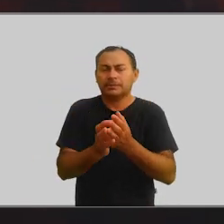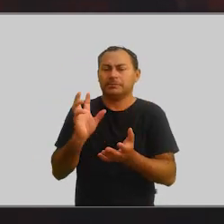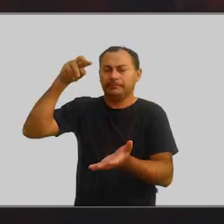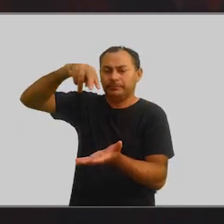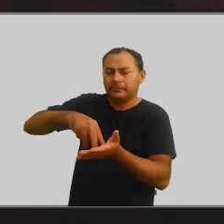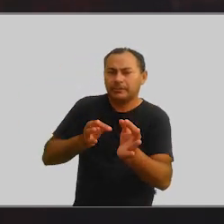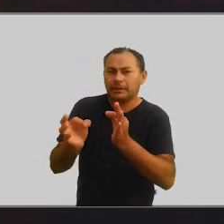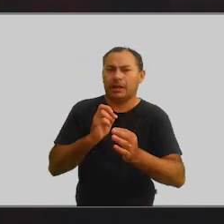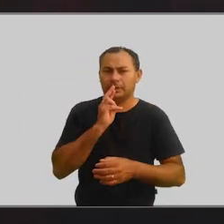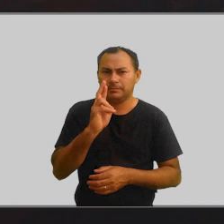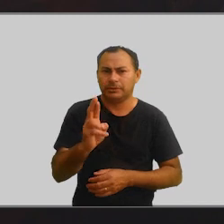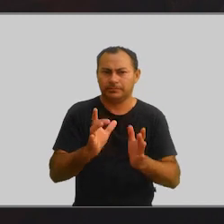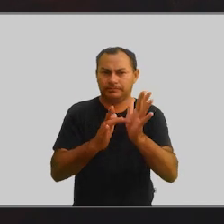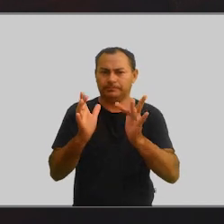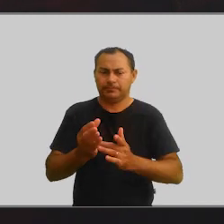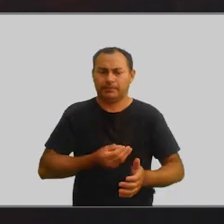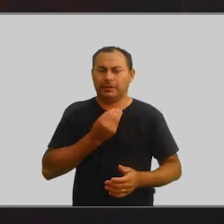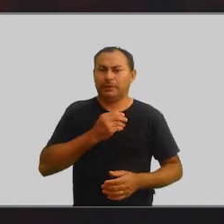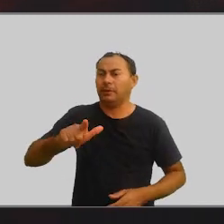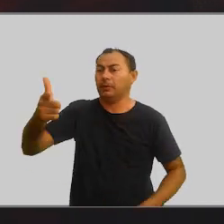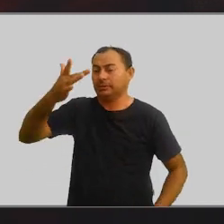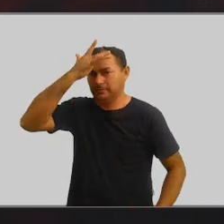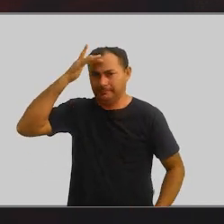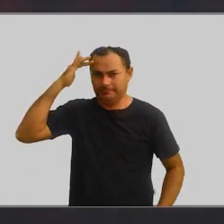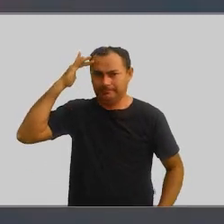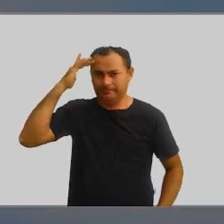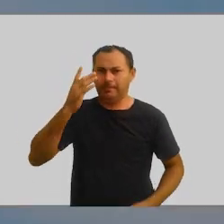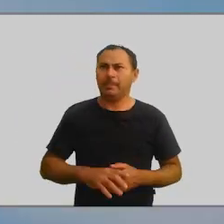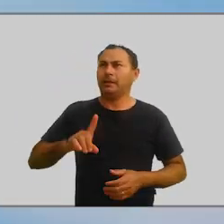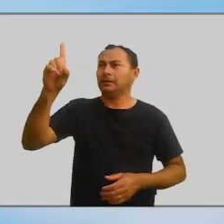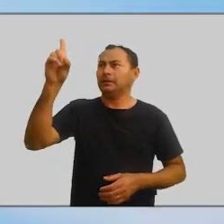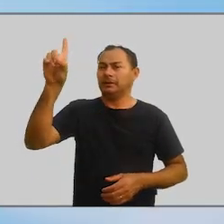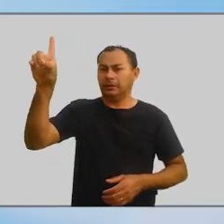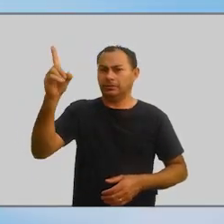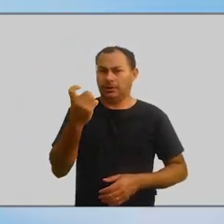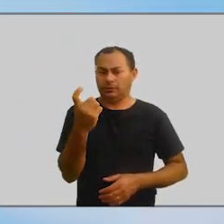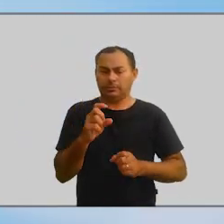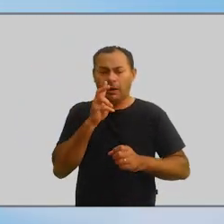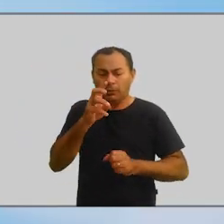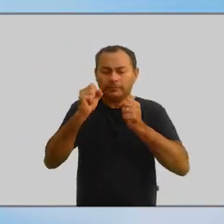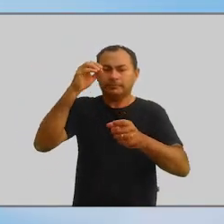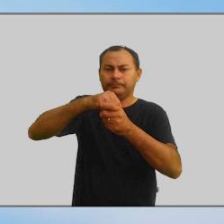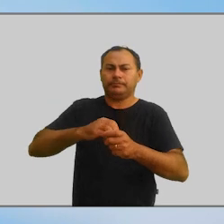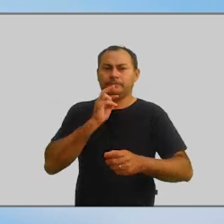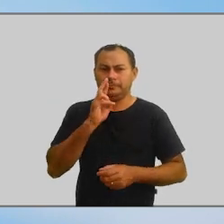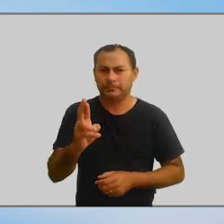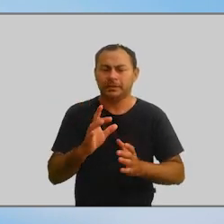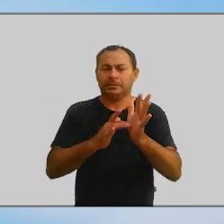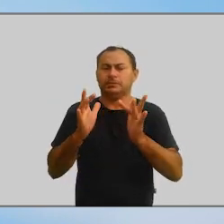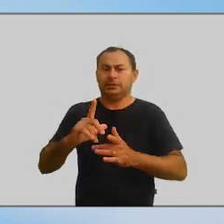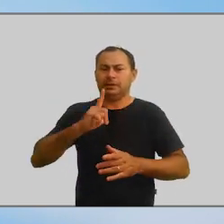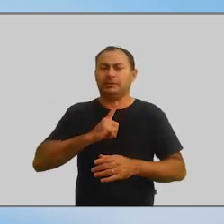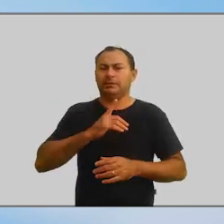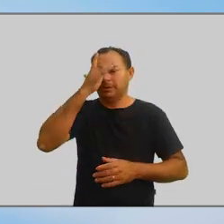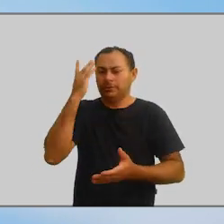queremos ser parte da solução e da resposta de Jesus nas vidas de outras pessoas. Deus é a única força por trás dessa solução e resposta que